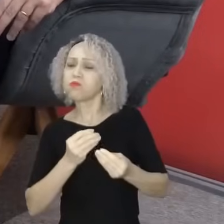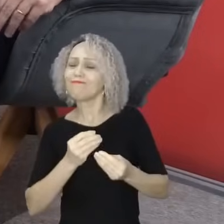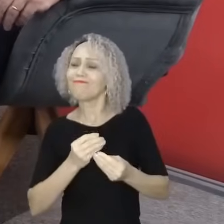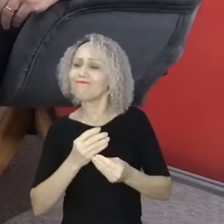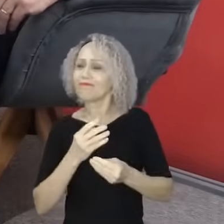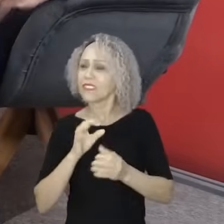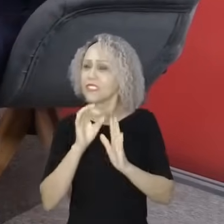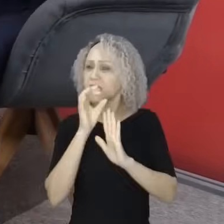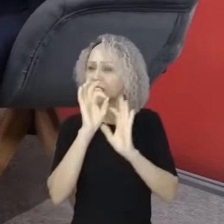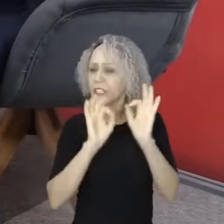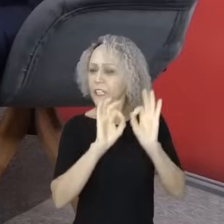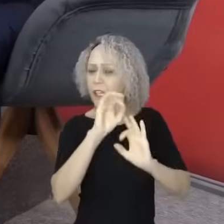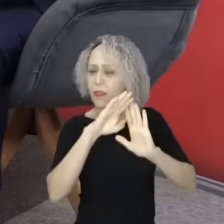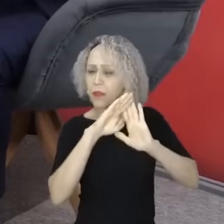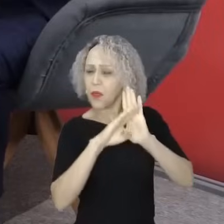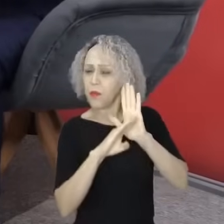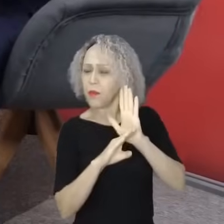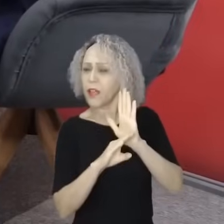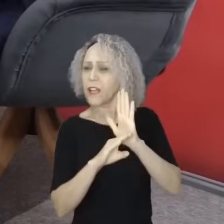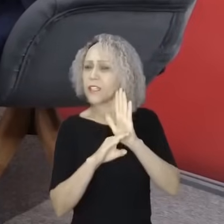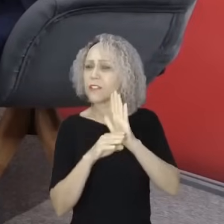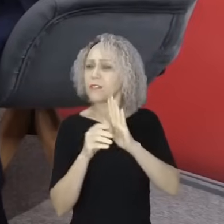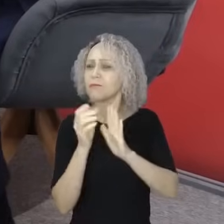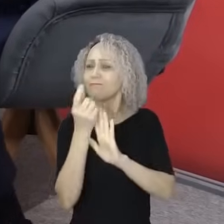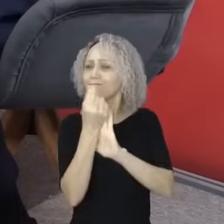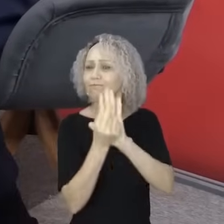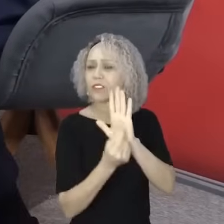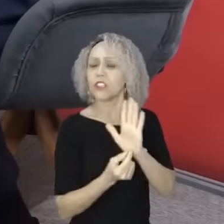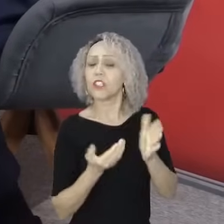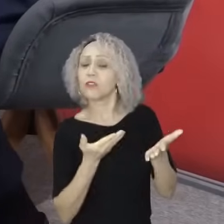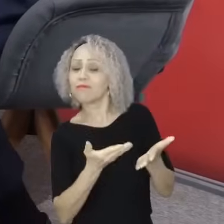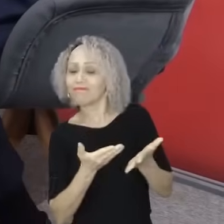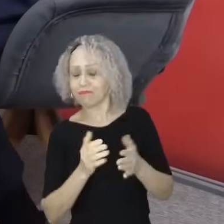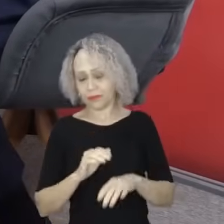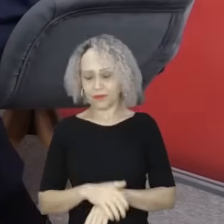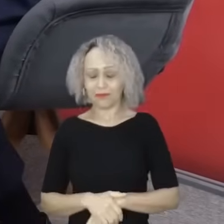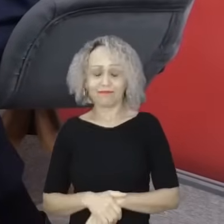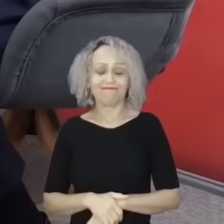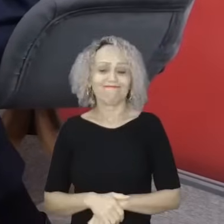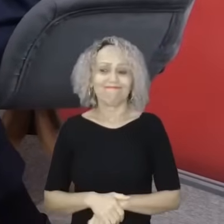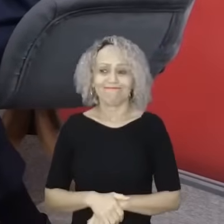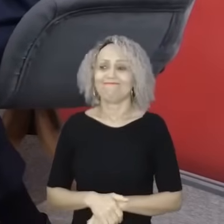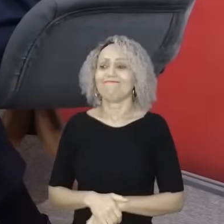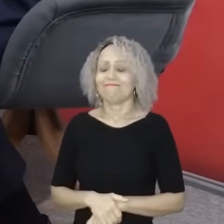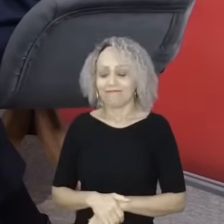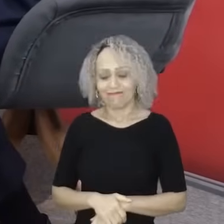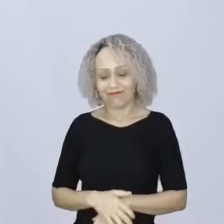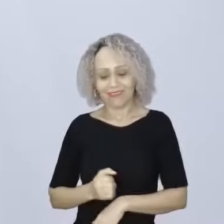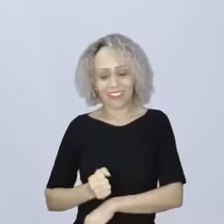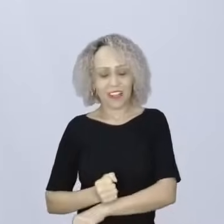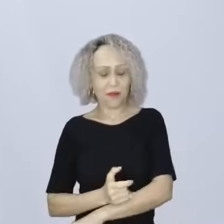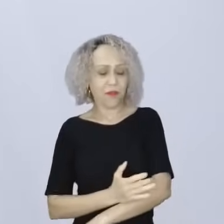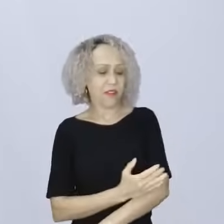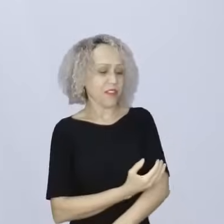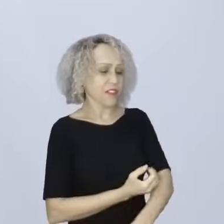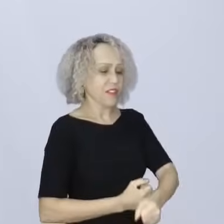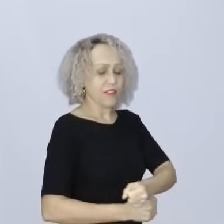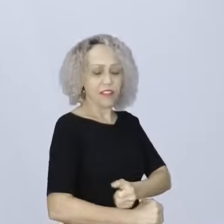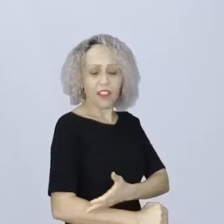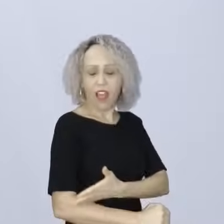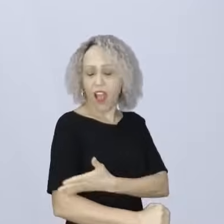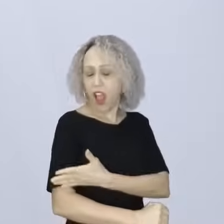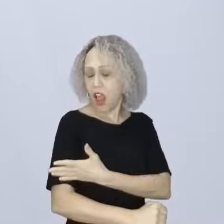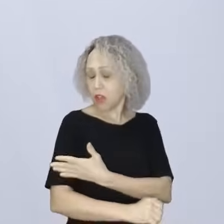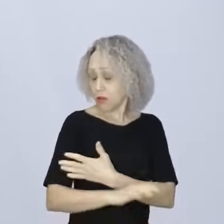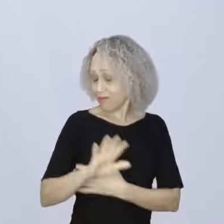orçamentário? Olha, Mariana, eu até fiquei também emocionado revendo ali, aquele primeiro foi a abertura lá